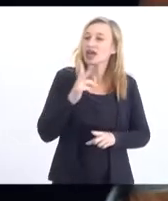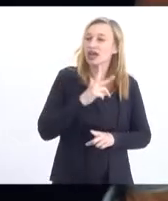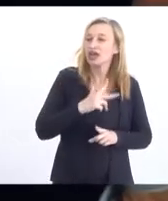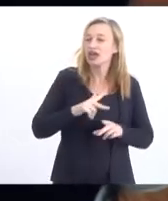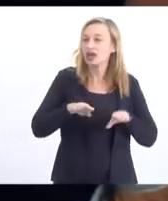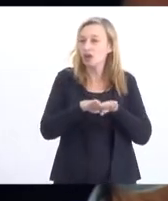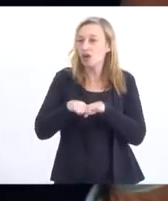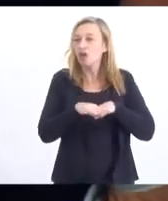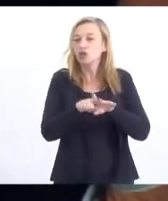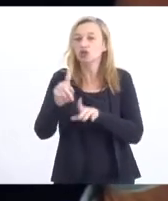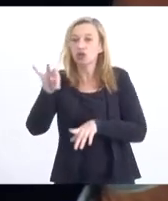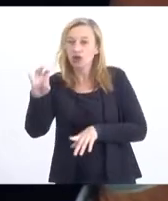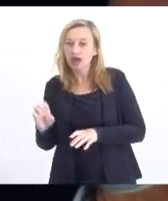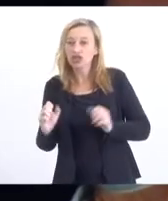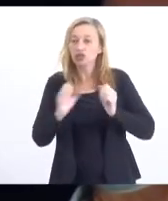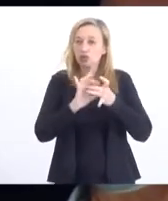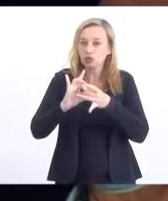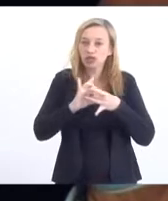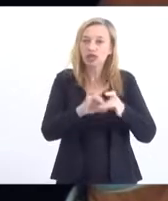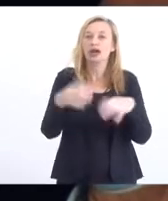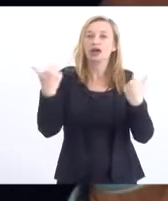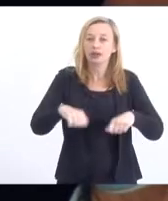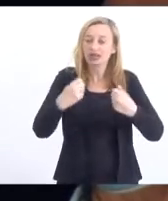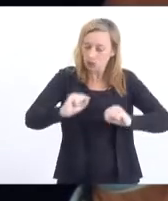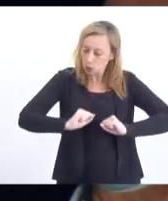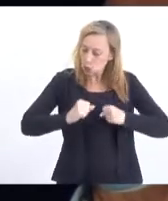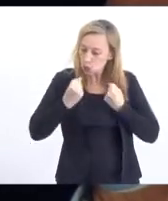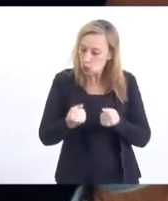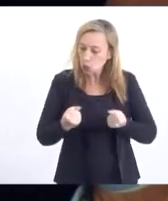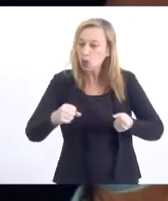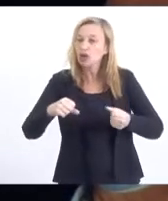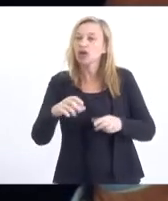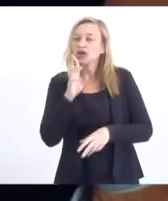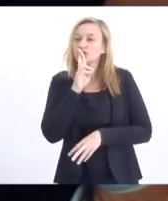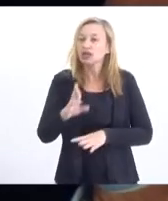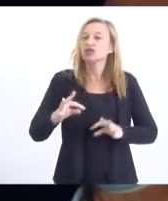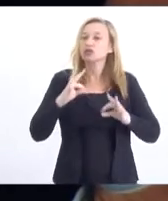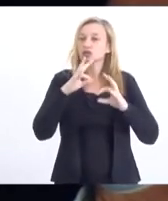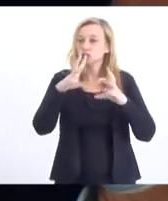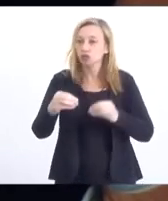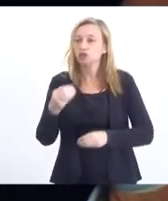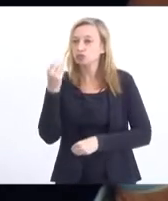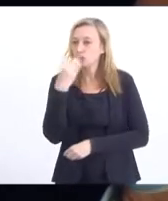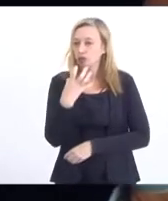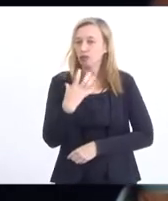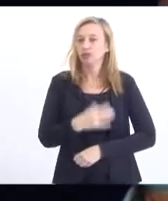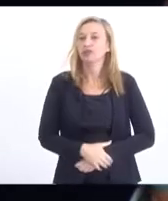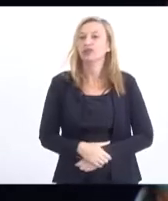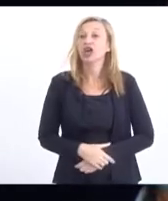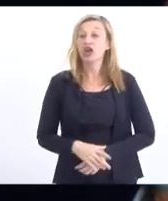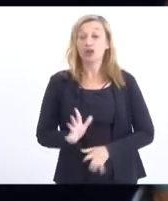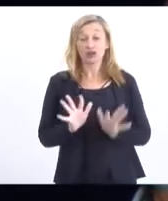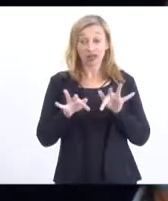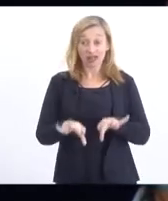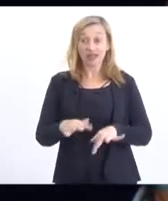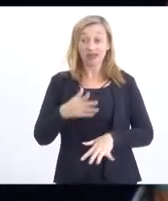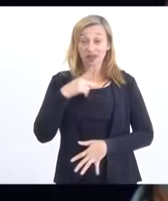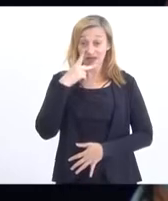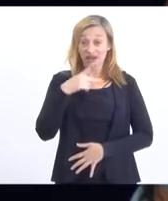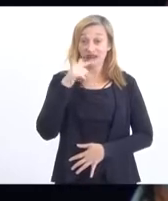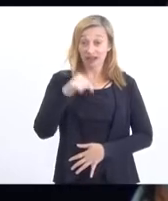precisa se unir de maneira buscar novo resultado para todos. E vou encerrar minha fala